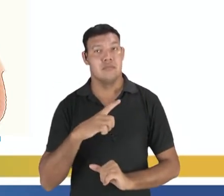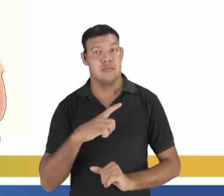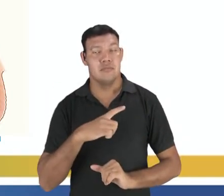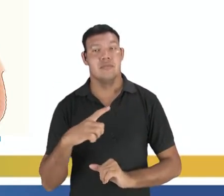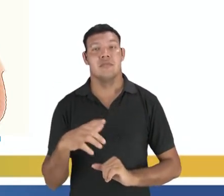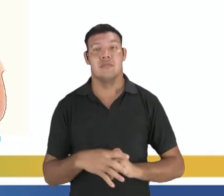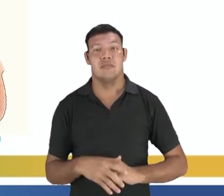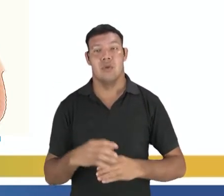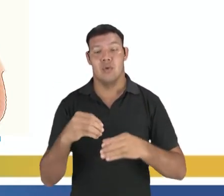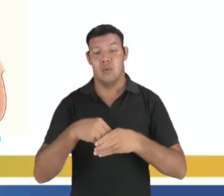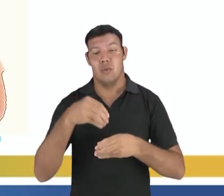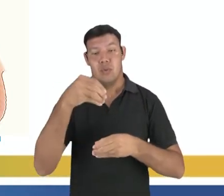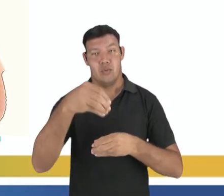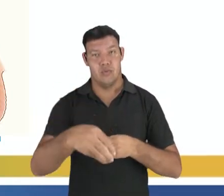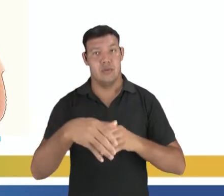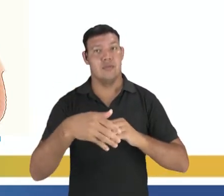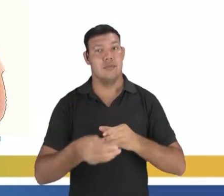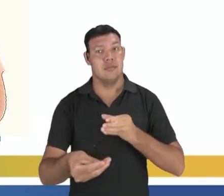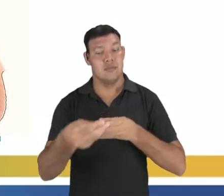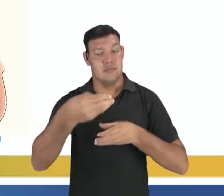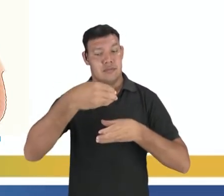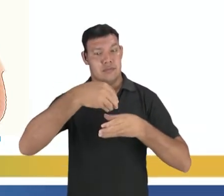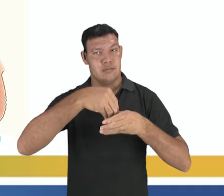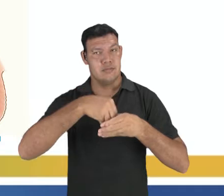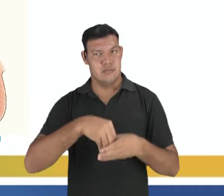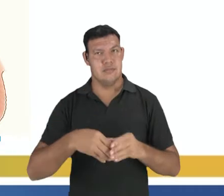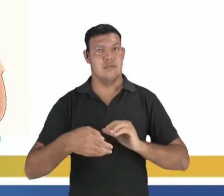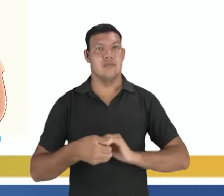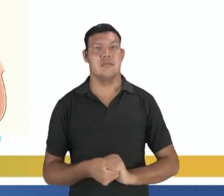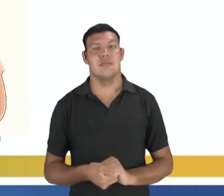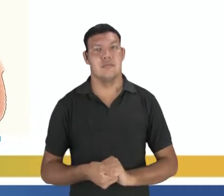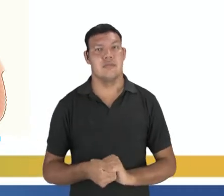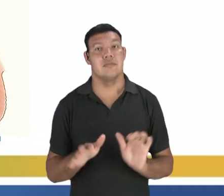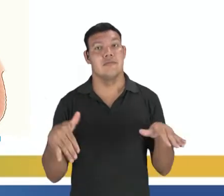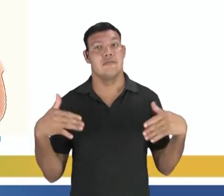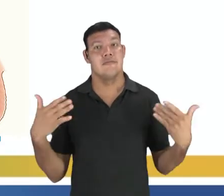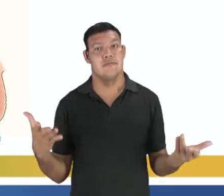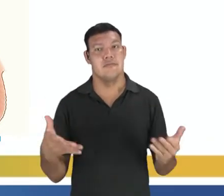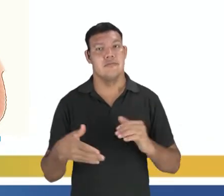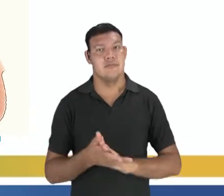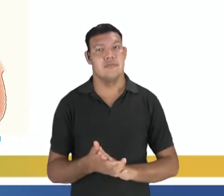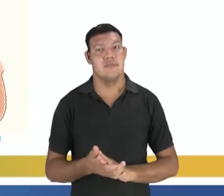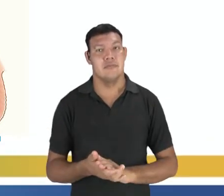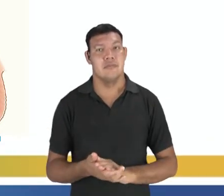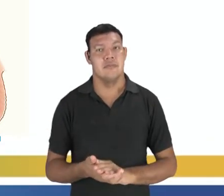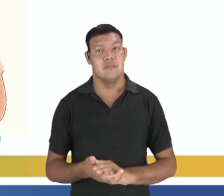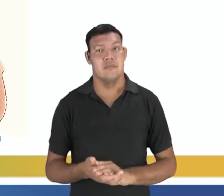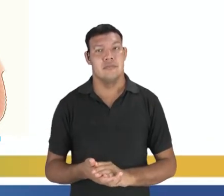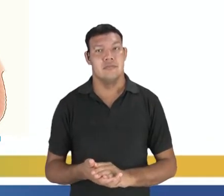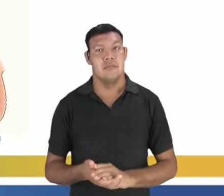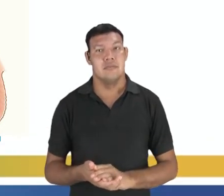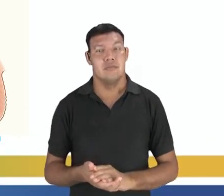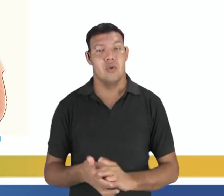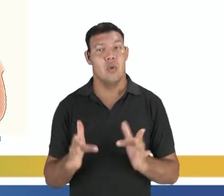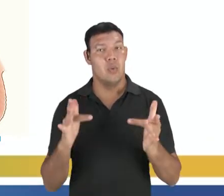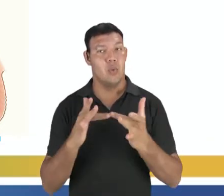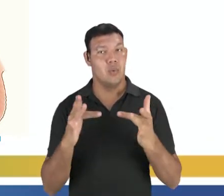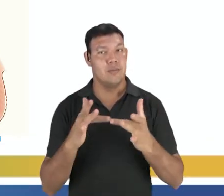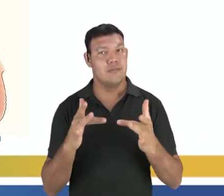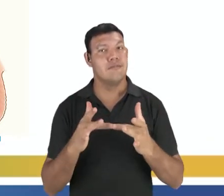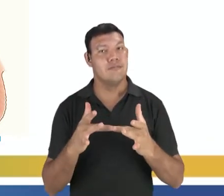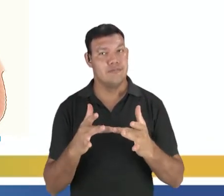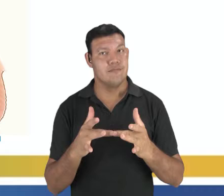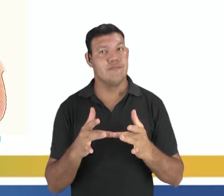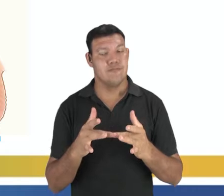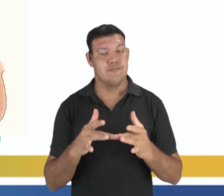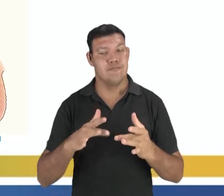órgãos externos e os órgãos que são internos, ou seja, os órgãos que têm mais contato com